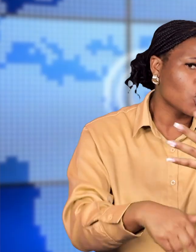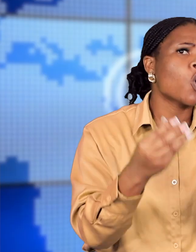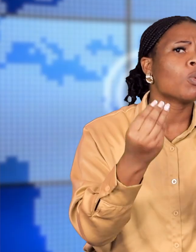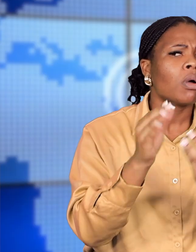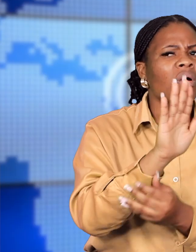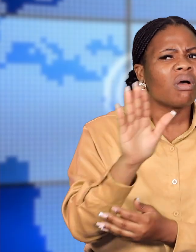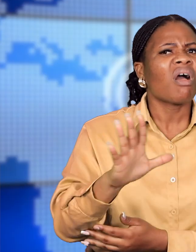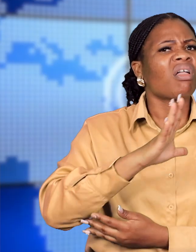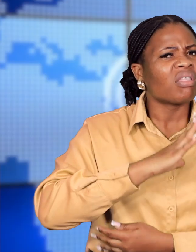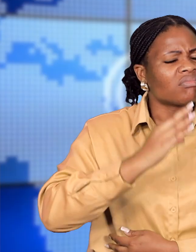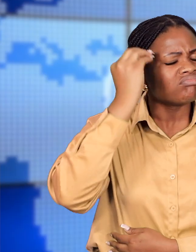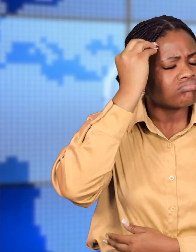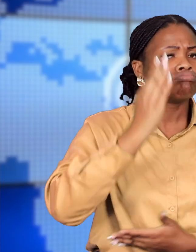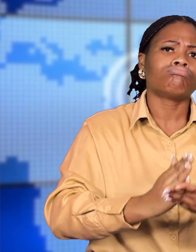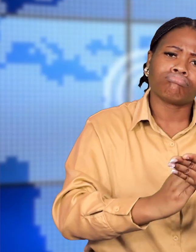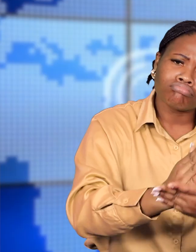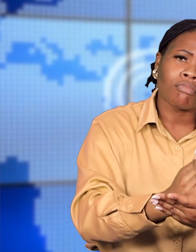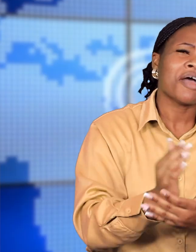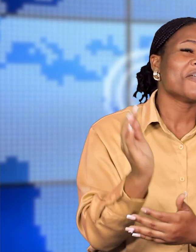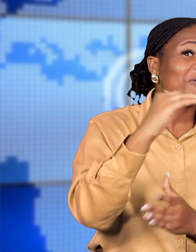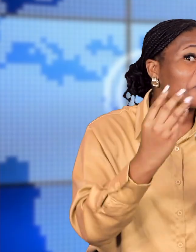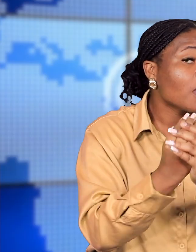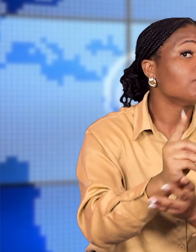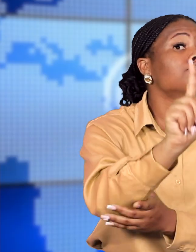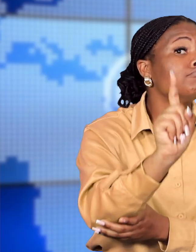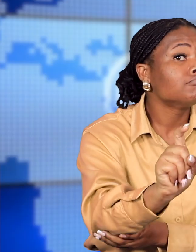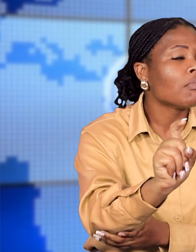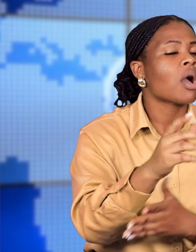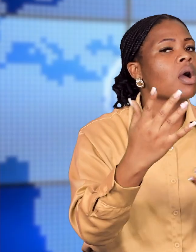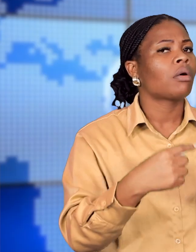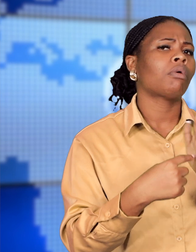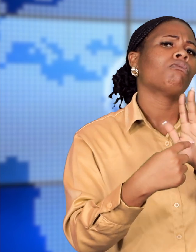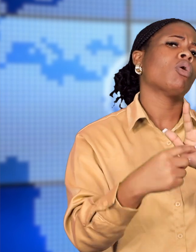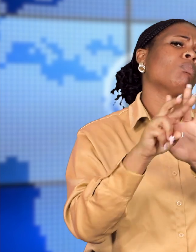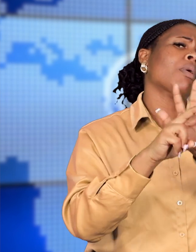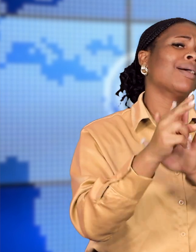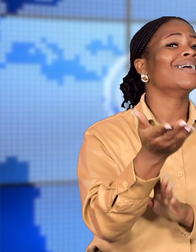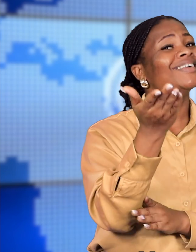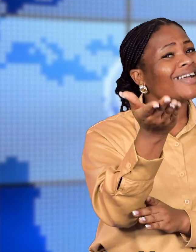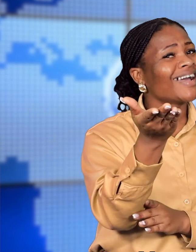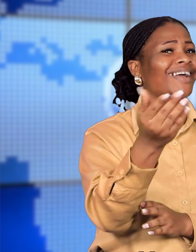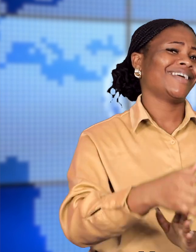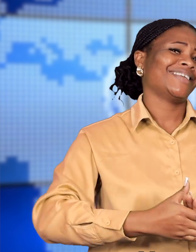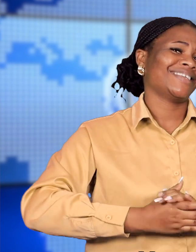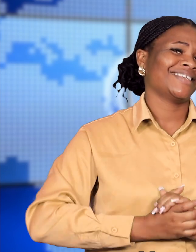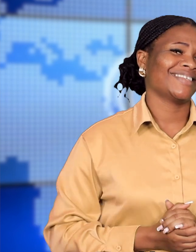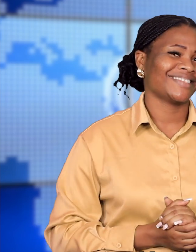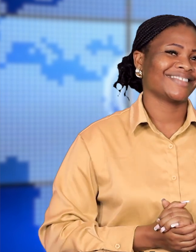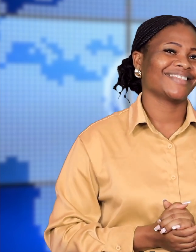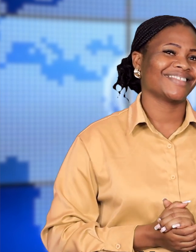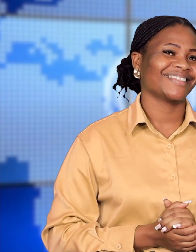sobre o assunto e saber como isso pode afetar os seus direitos e sonhos. Vamos